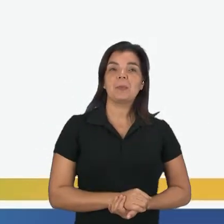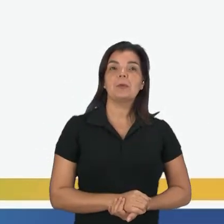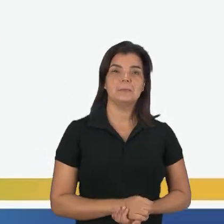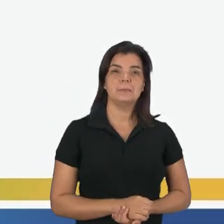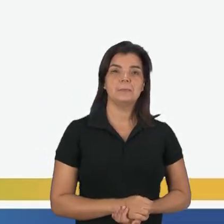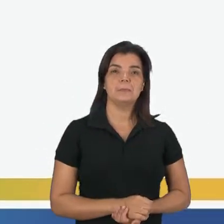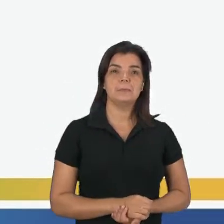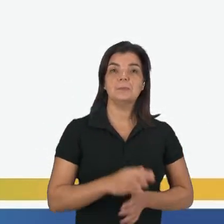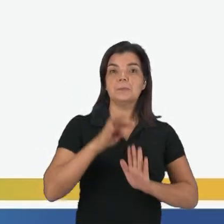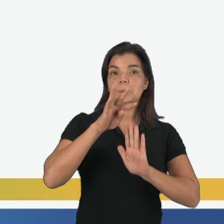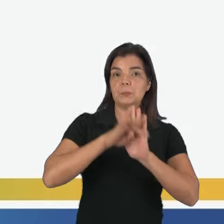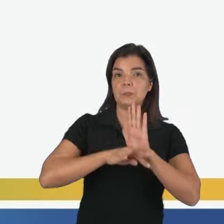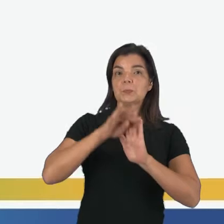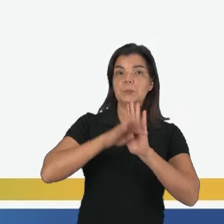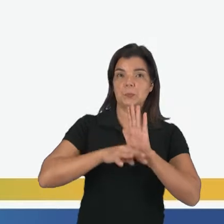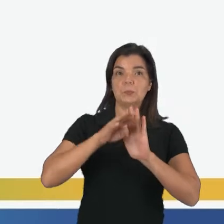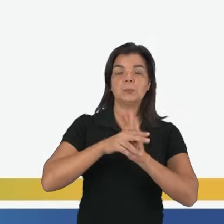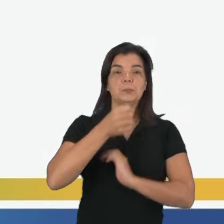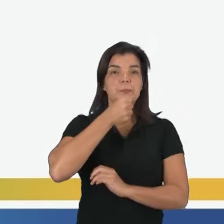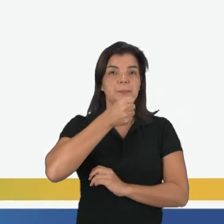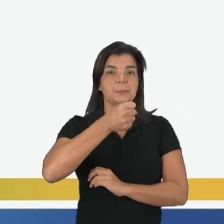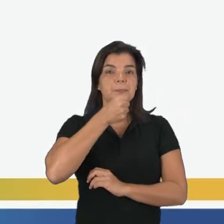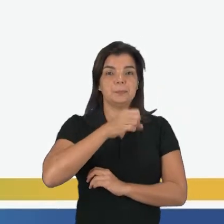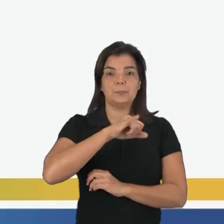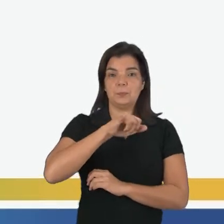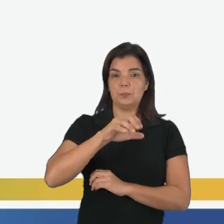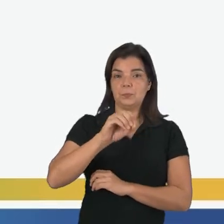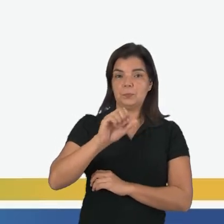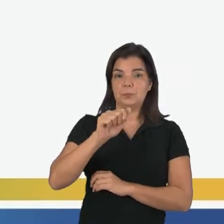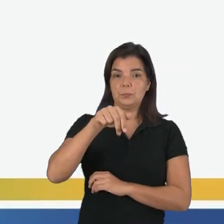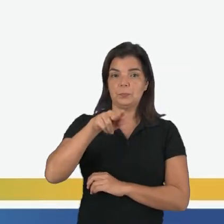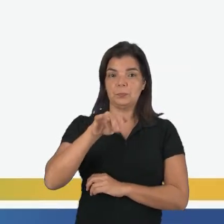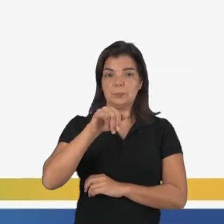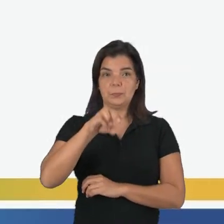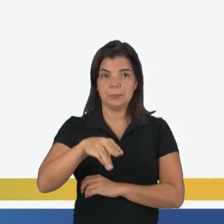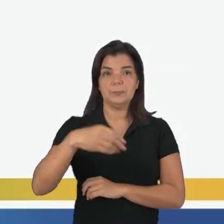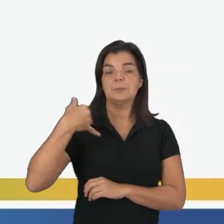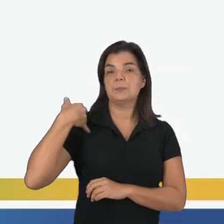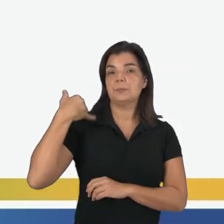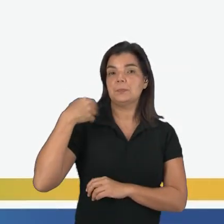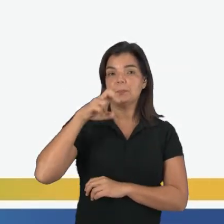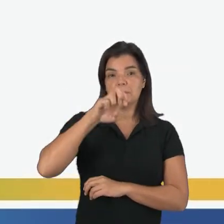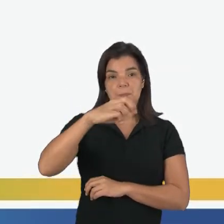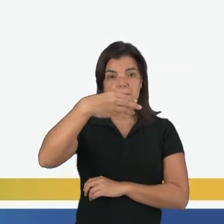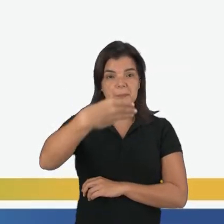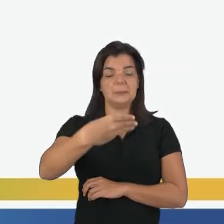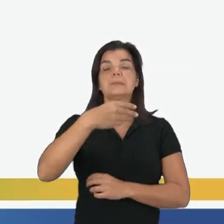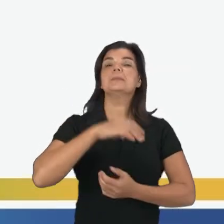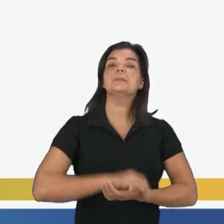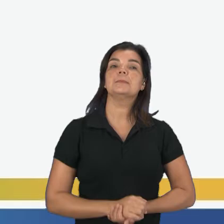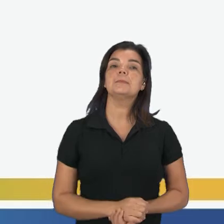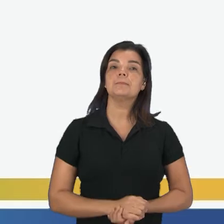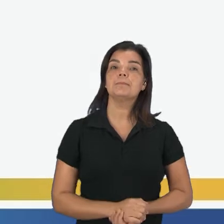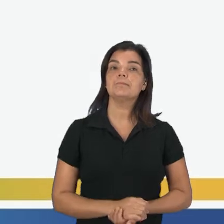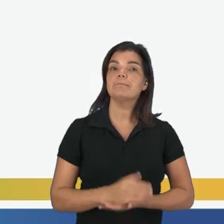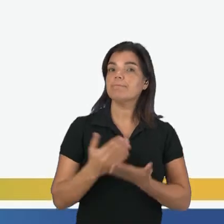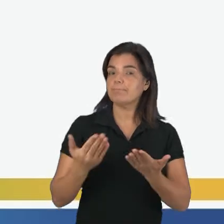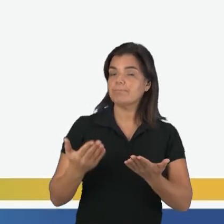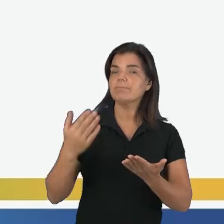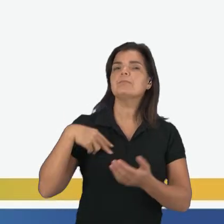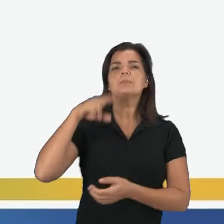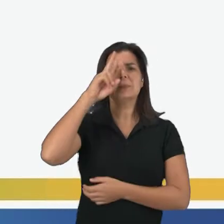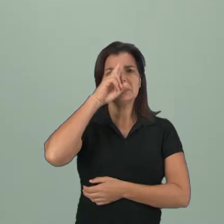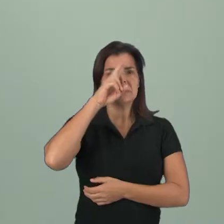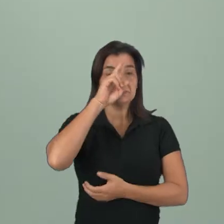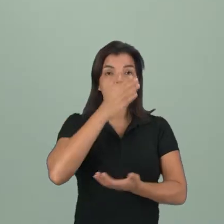infância. Texto baseado na entrevista feita com o senhor Joaquim Santos Cunha, 53 anos. Gente, lembram